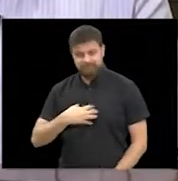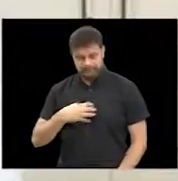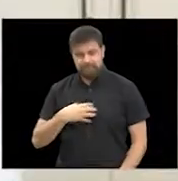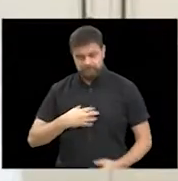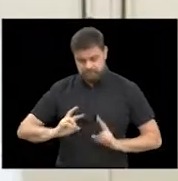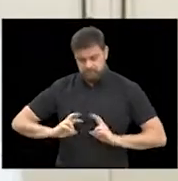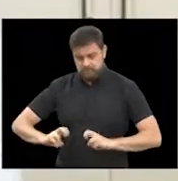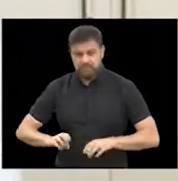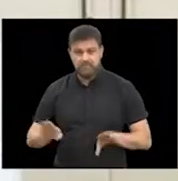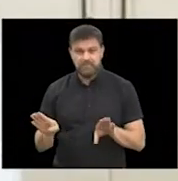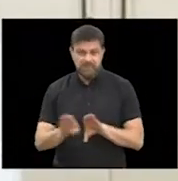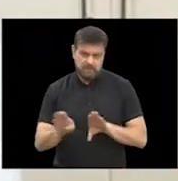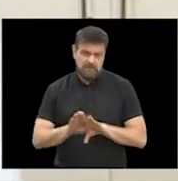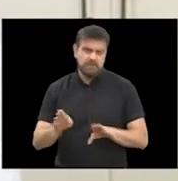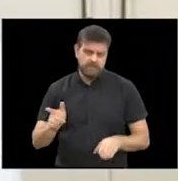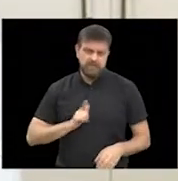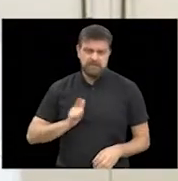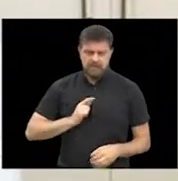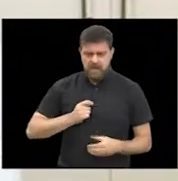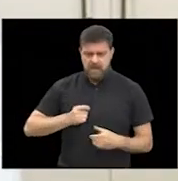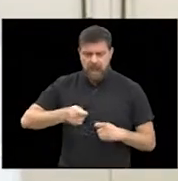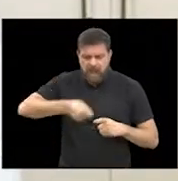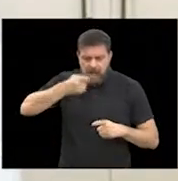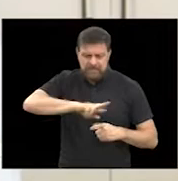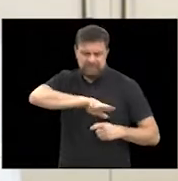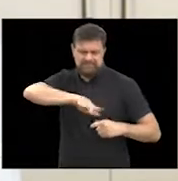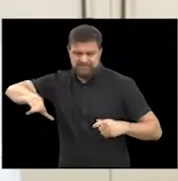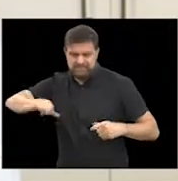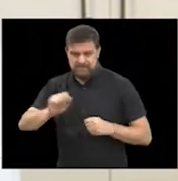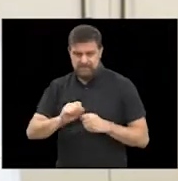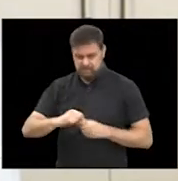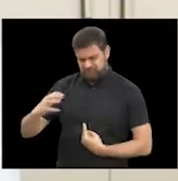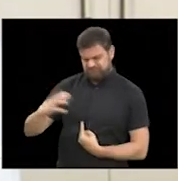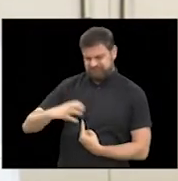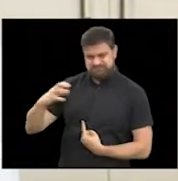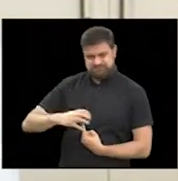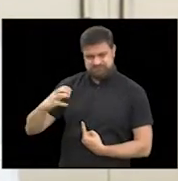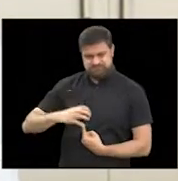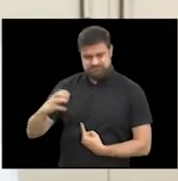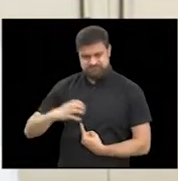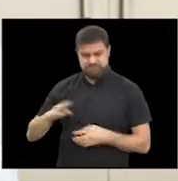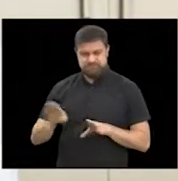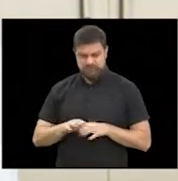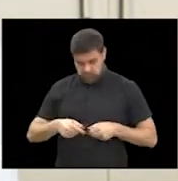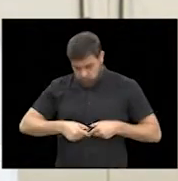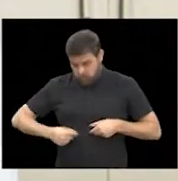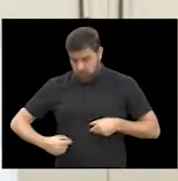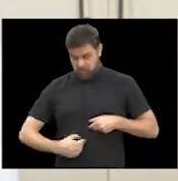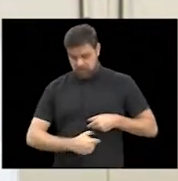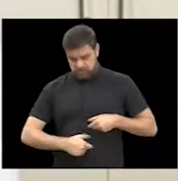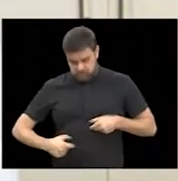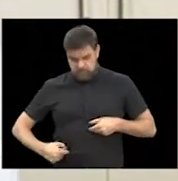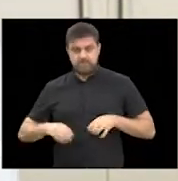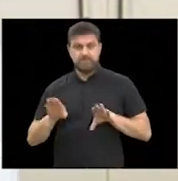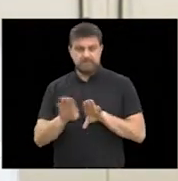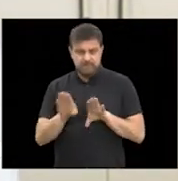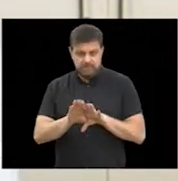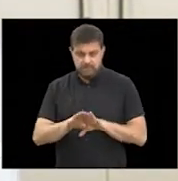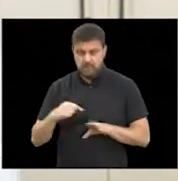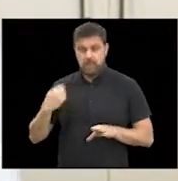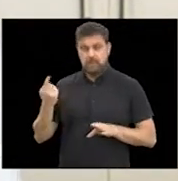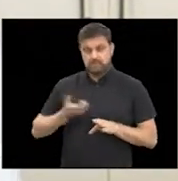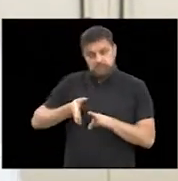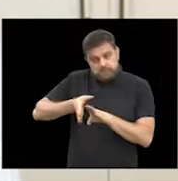sintomas. Existem diversos alimentos que podem irritar muito a mucosa do estômago e, consequentemente, do intestino, né? Então, a